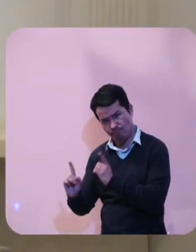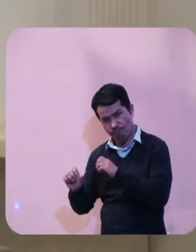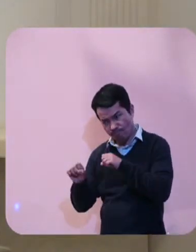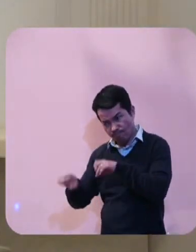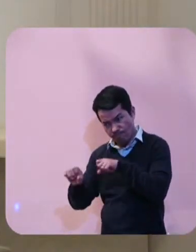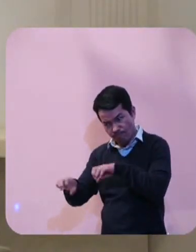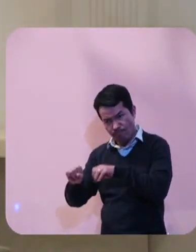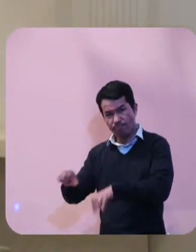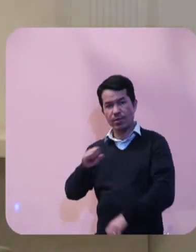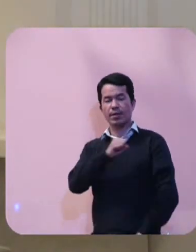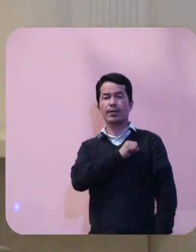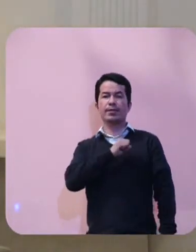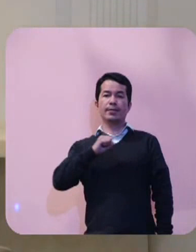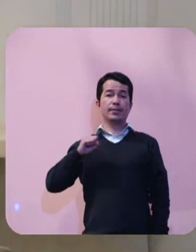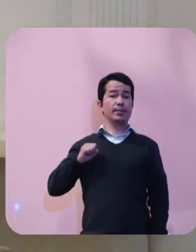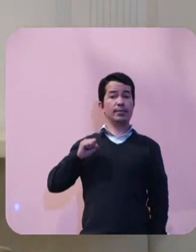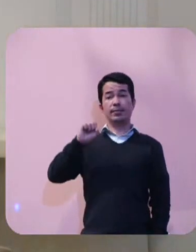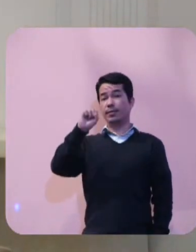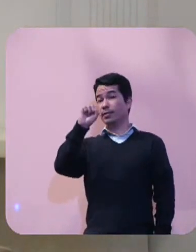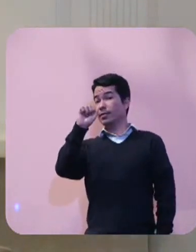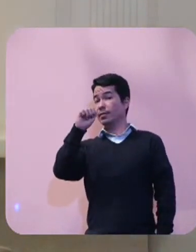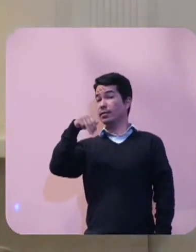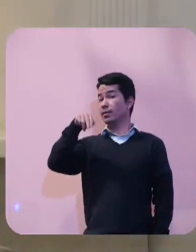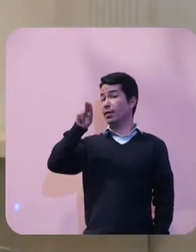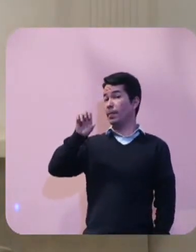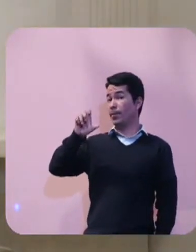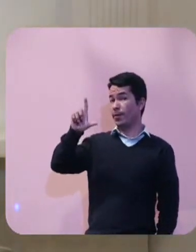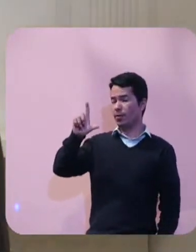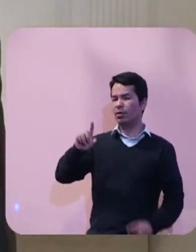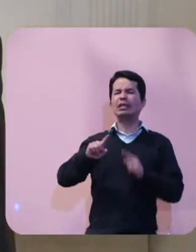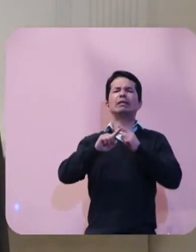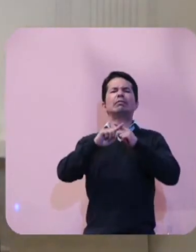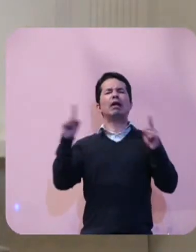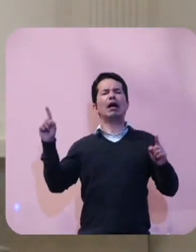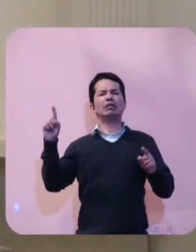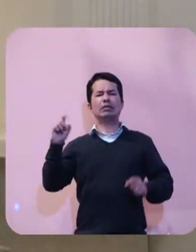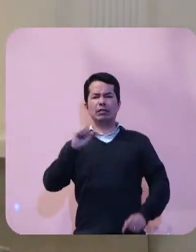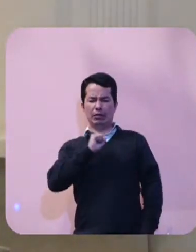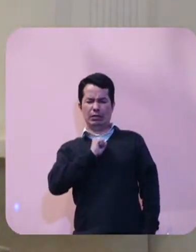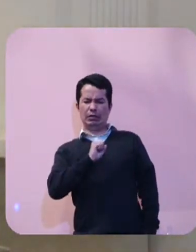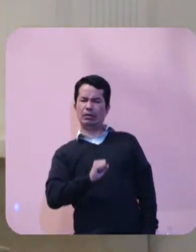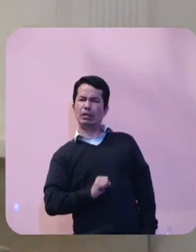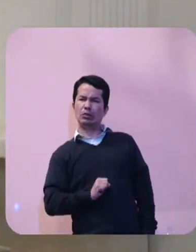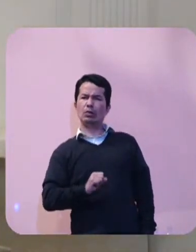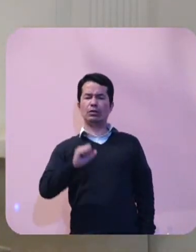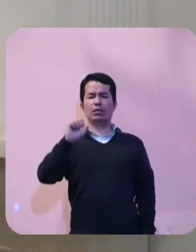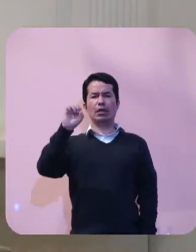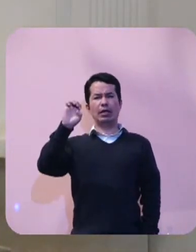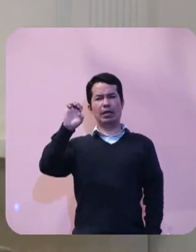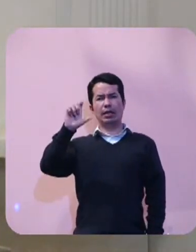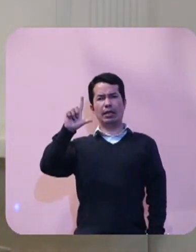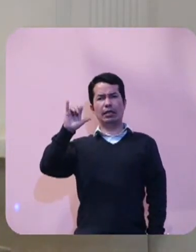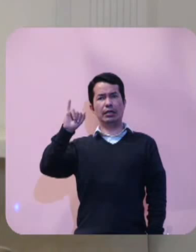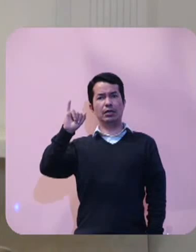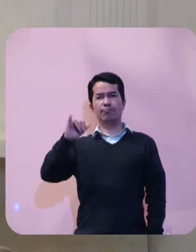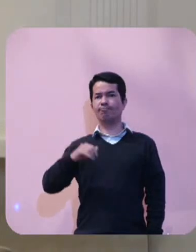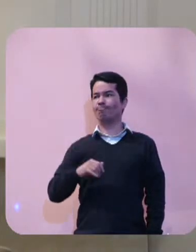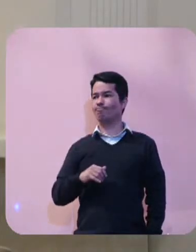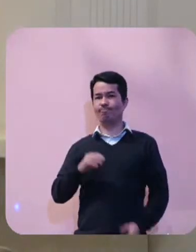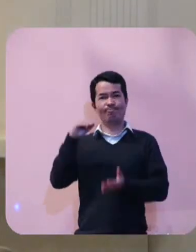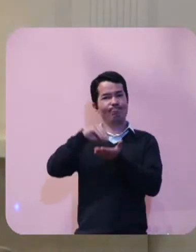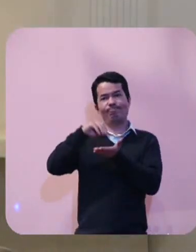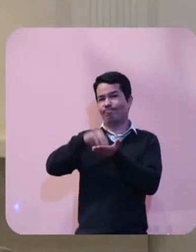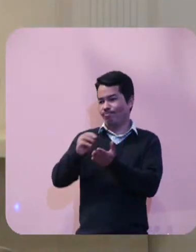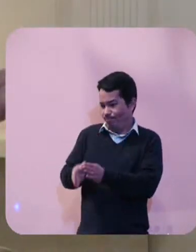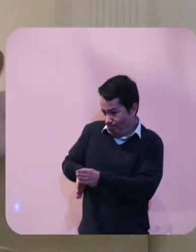Samuel. Mas quando foi para tratar o coração dos seus filhos, sacerdotes também, quando ele viu os seus